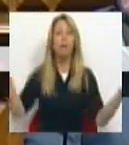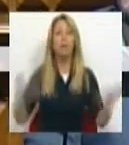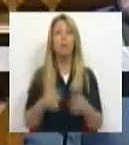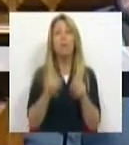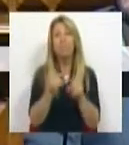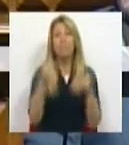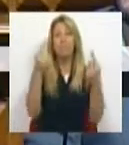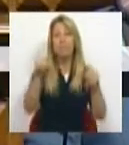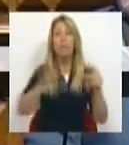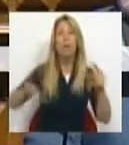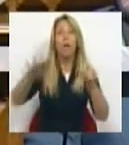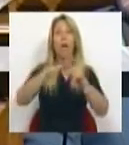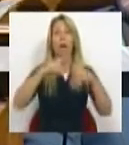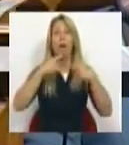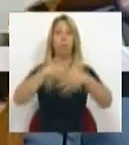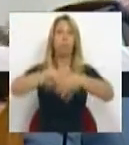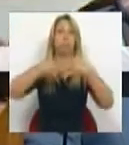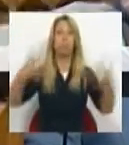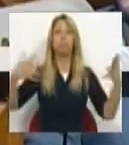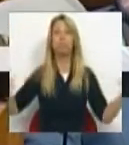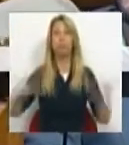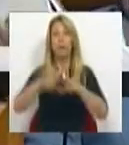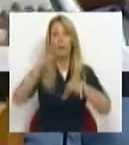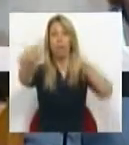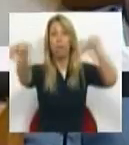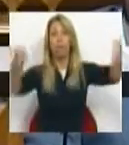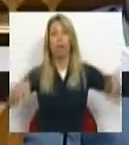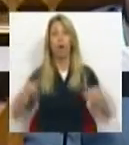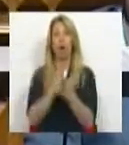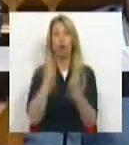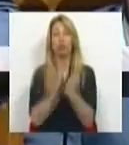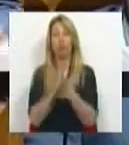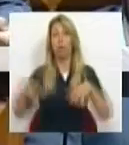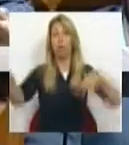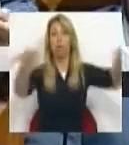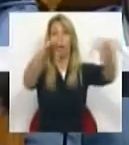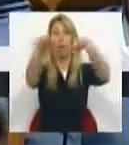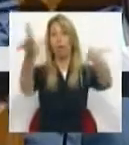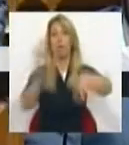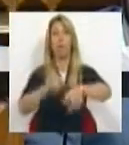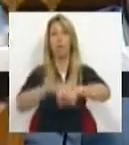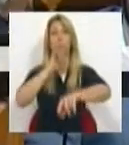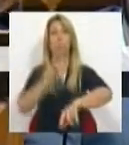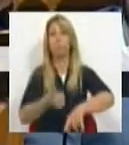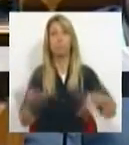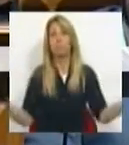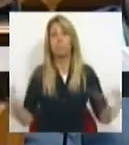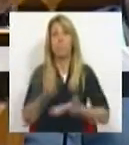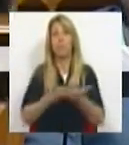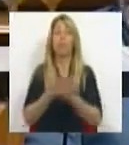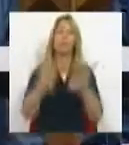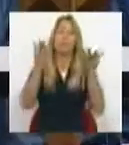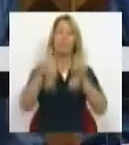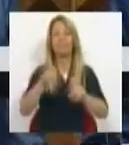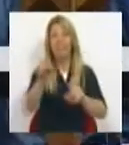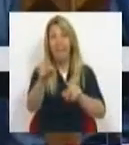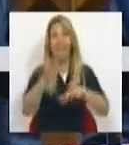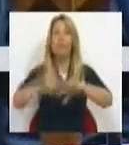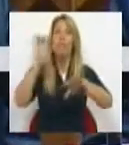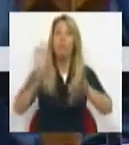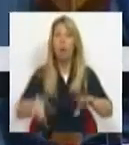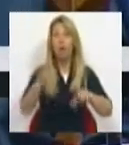a dimensão do agrupamento e a dispersão dos estabelecimentos não permitiu ter tempo suficiente. É esse o motivo que é indicado e devia fazer repensar, era a política